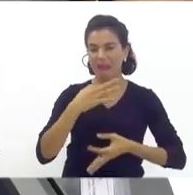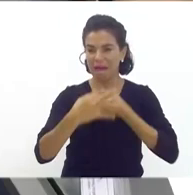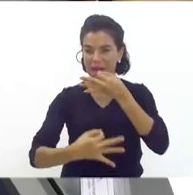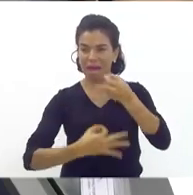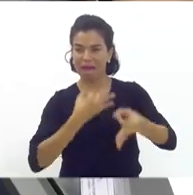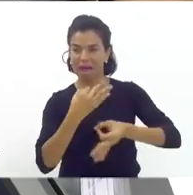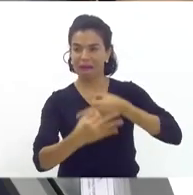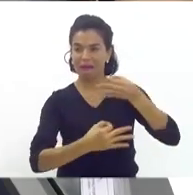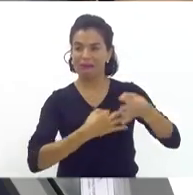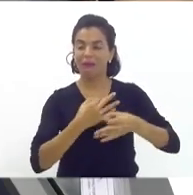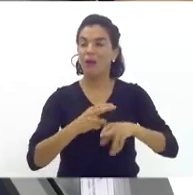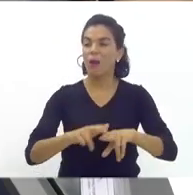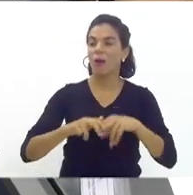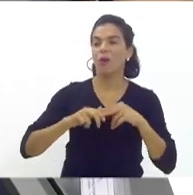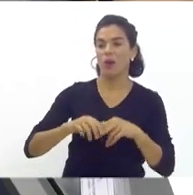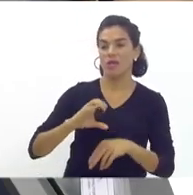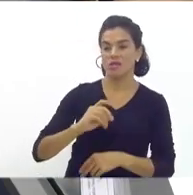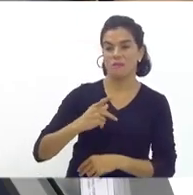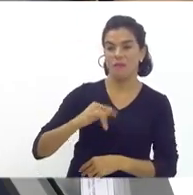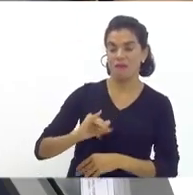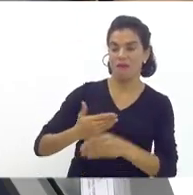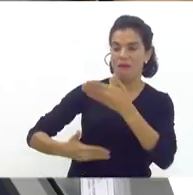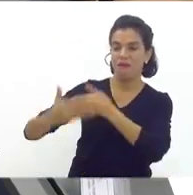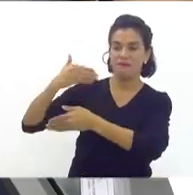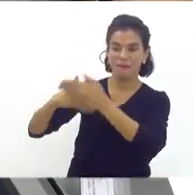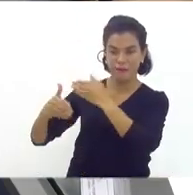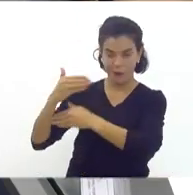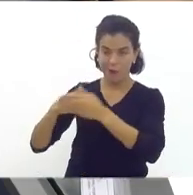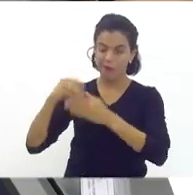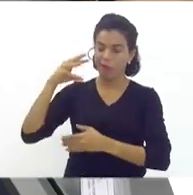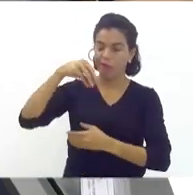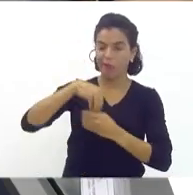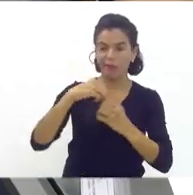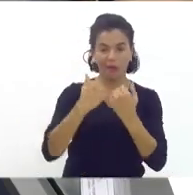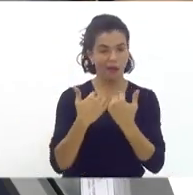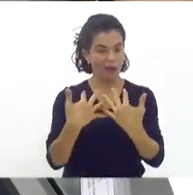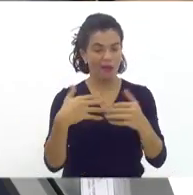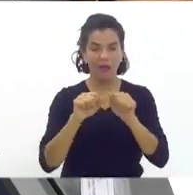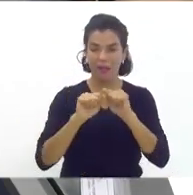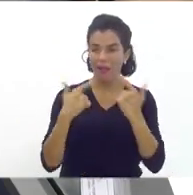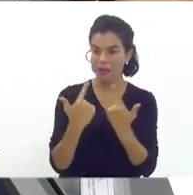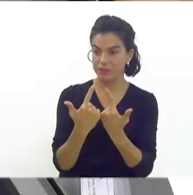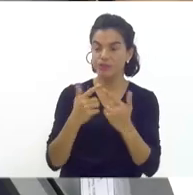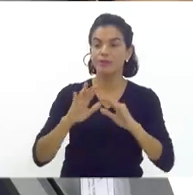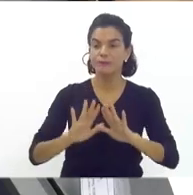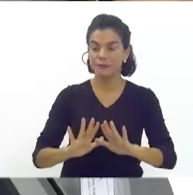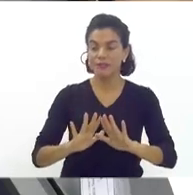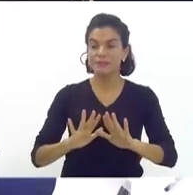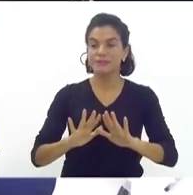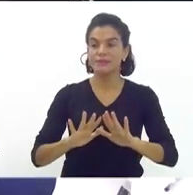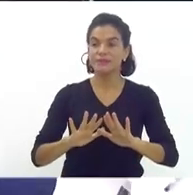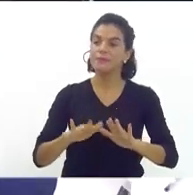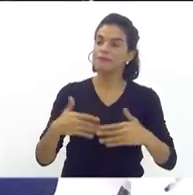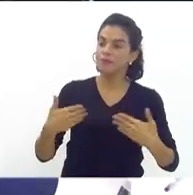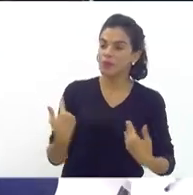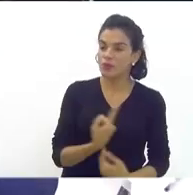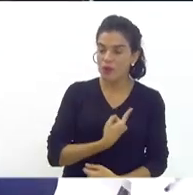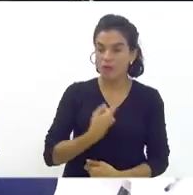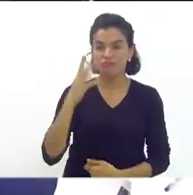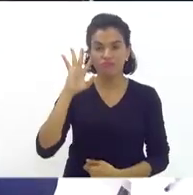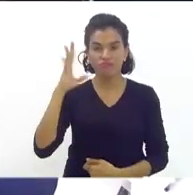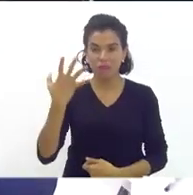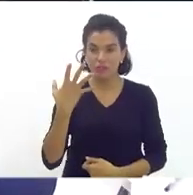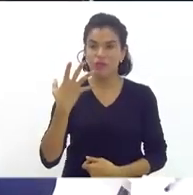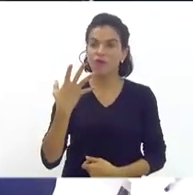de cpis anteriores de momentos anteriores que vivemos aqui no Parlamento sobre a atuação das agências então nós resolvemos